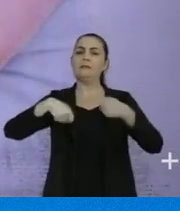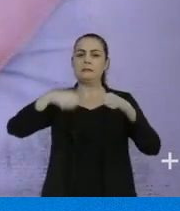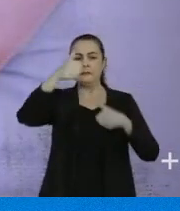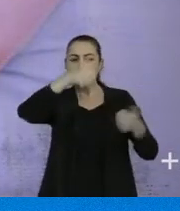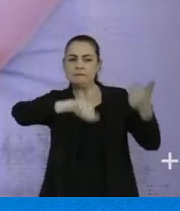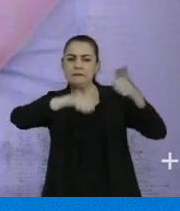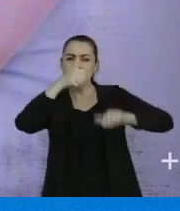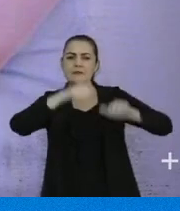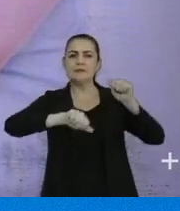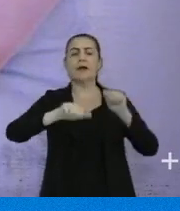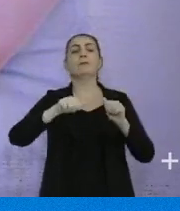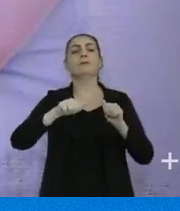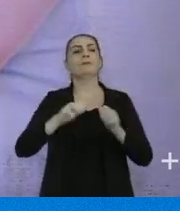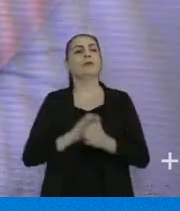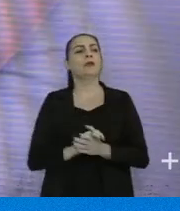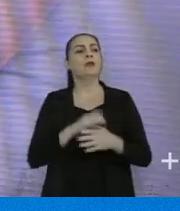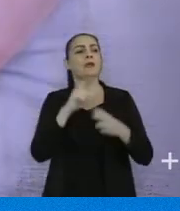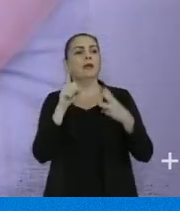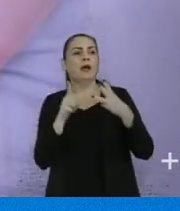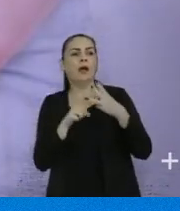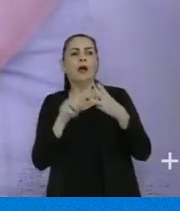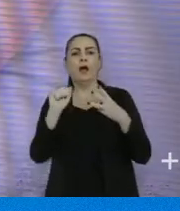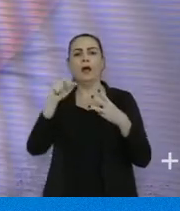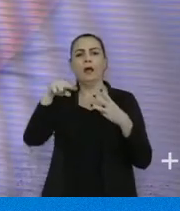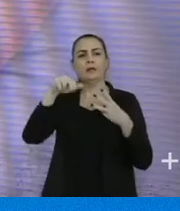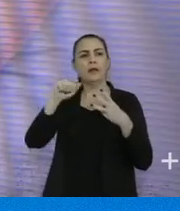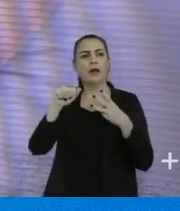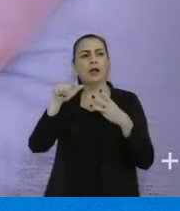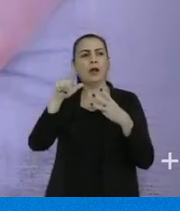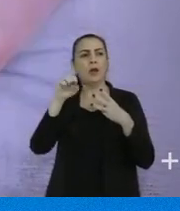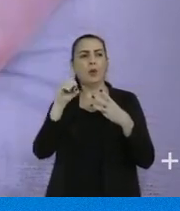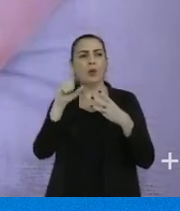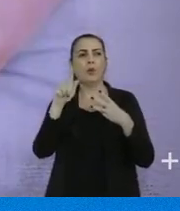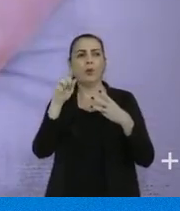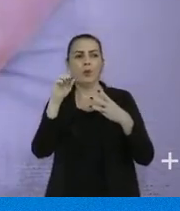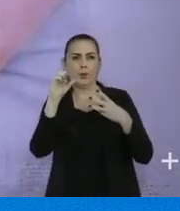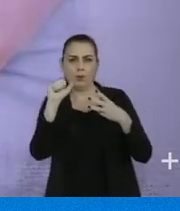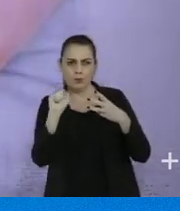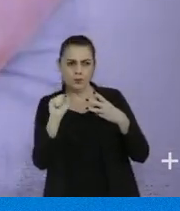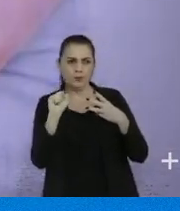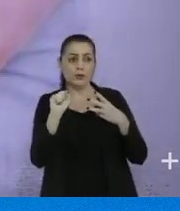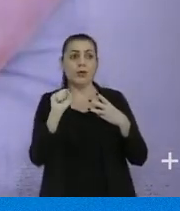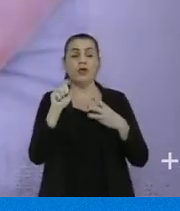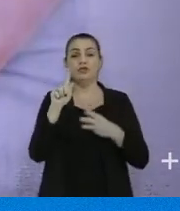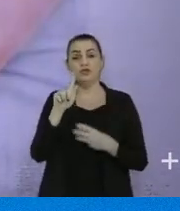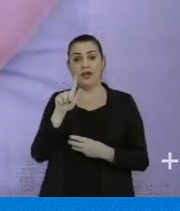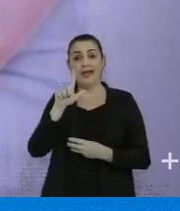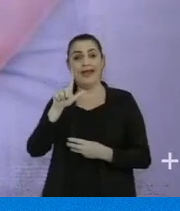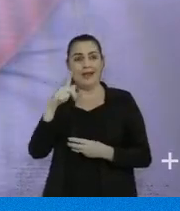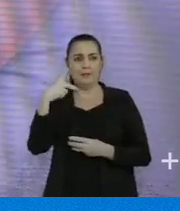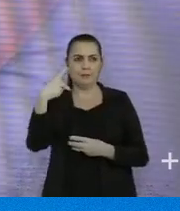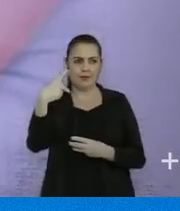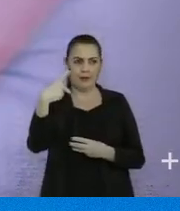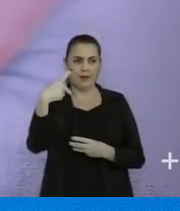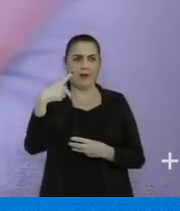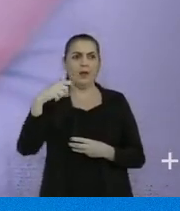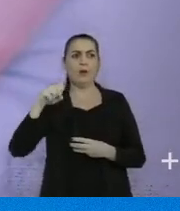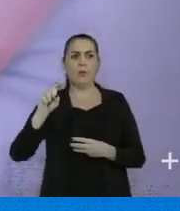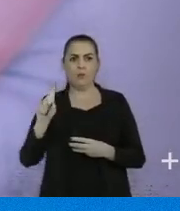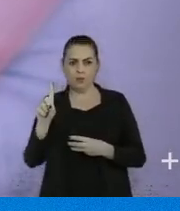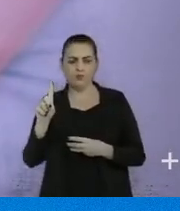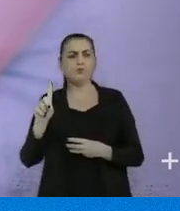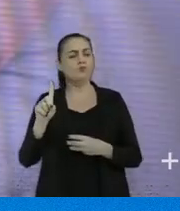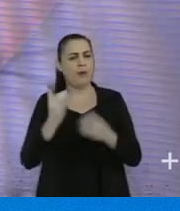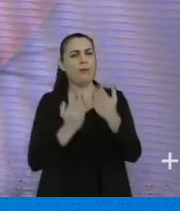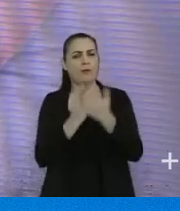Os análogos de GLP-1, hoje muito conhecidos e muito em uso, a liraglutida é aprovada para o tratamento